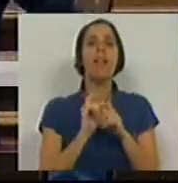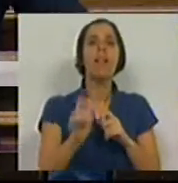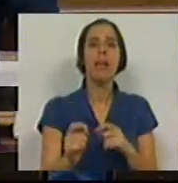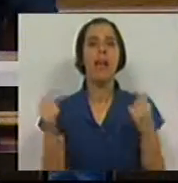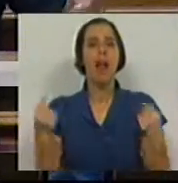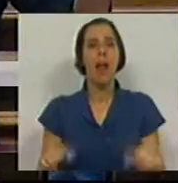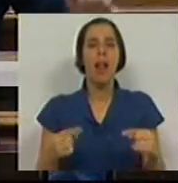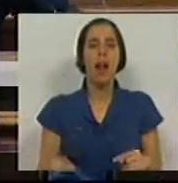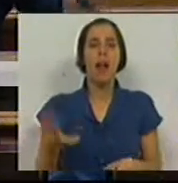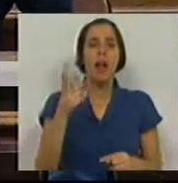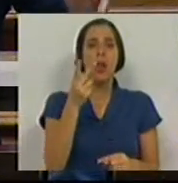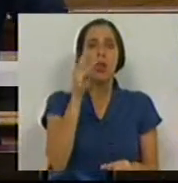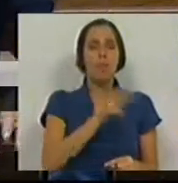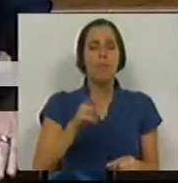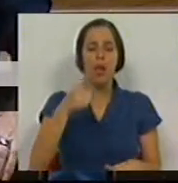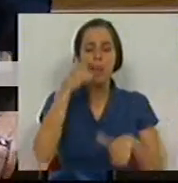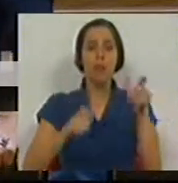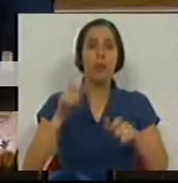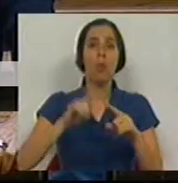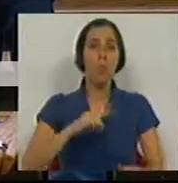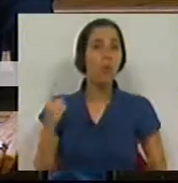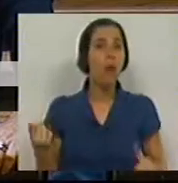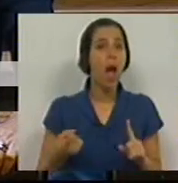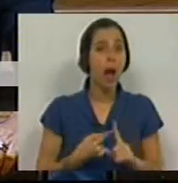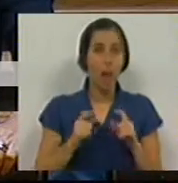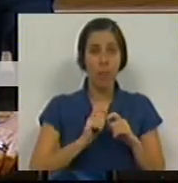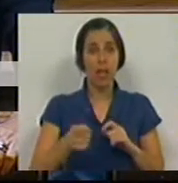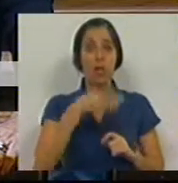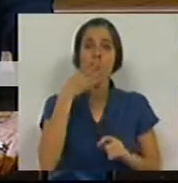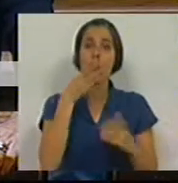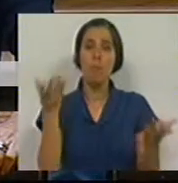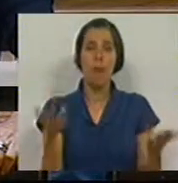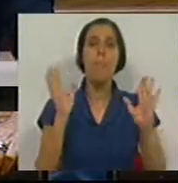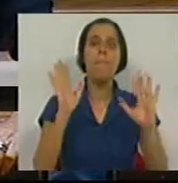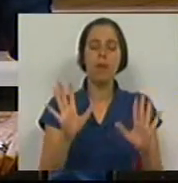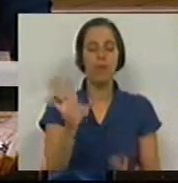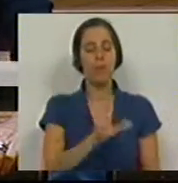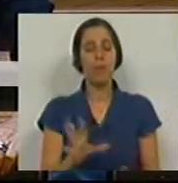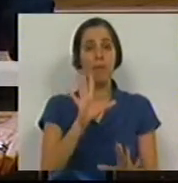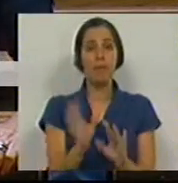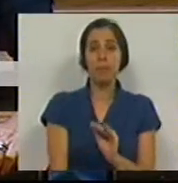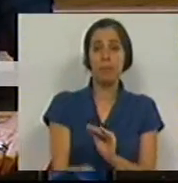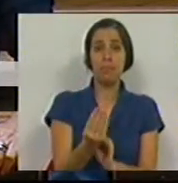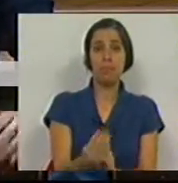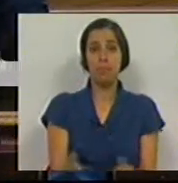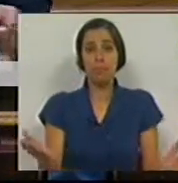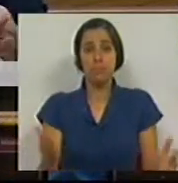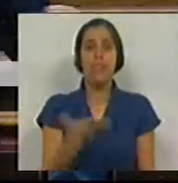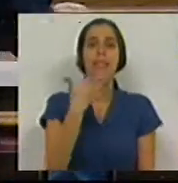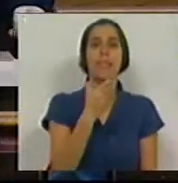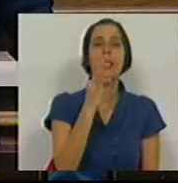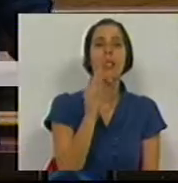tem mais de 2 milhões de passageiros por ano, mas em que, de uma forma insólita, os